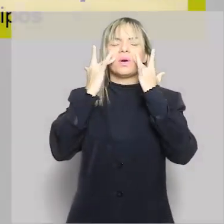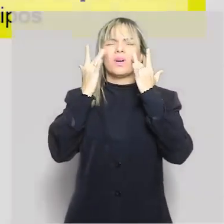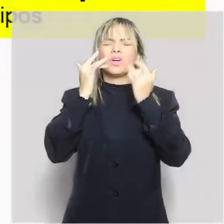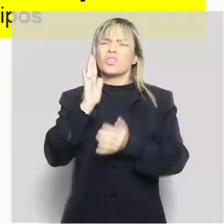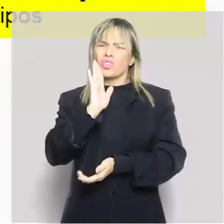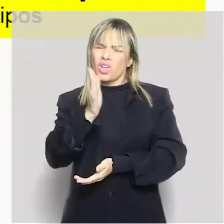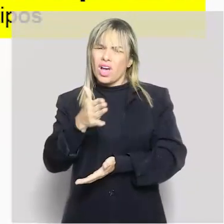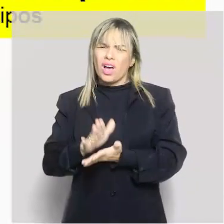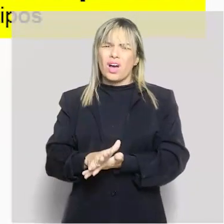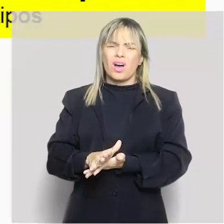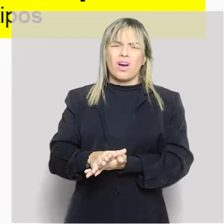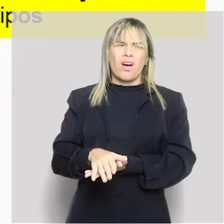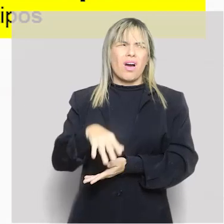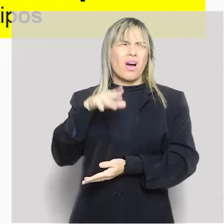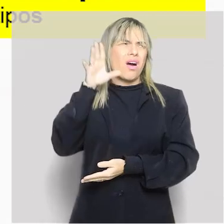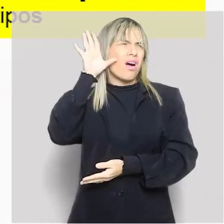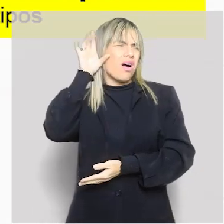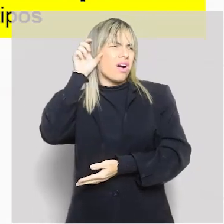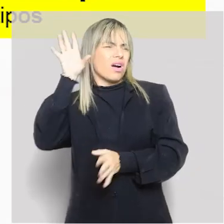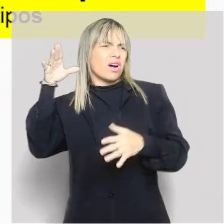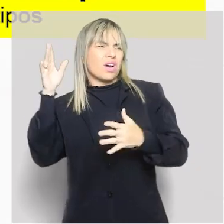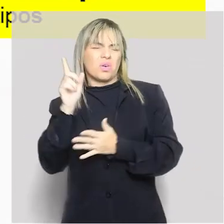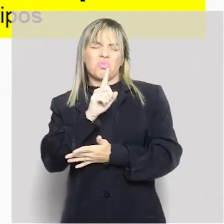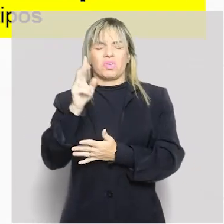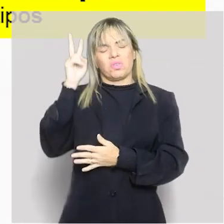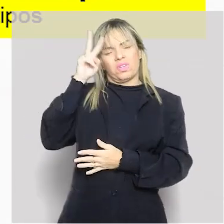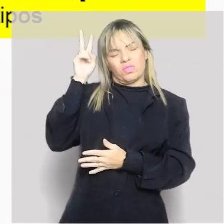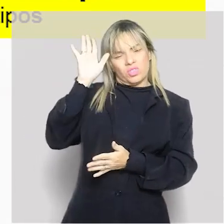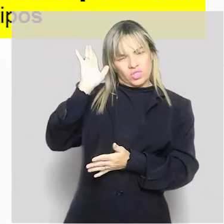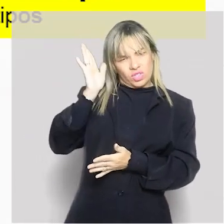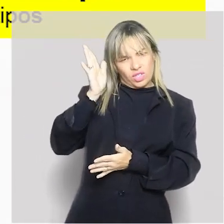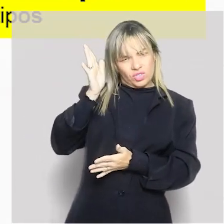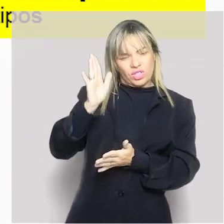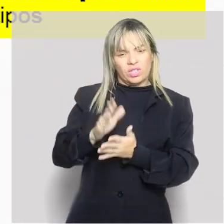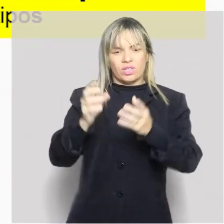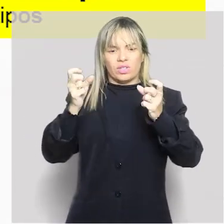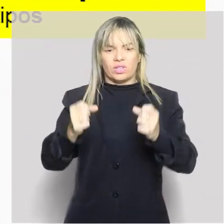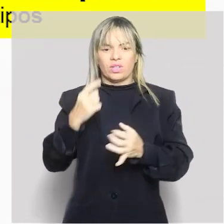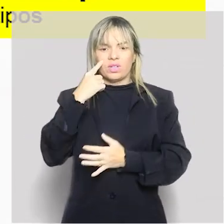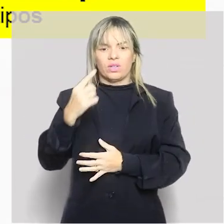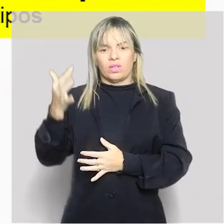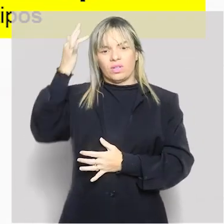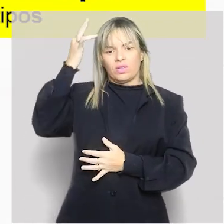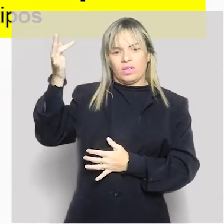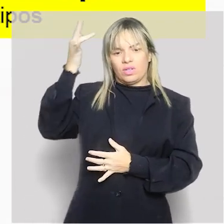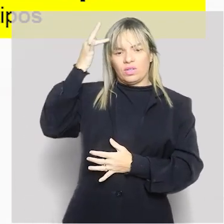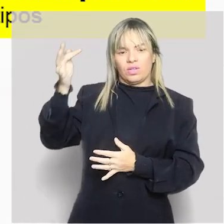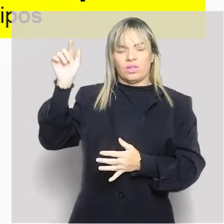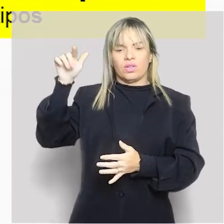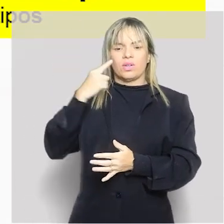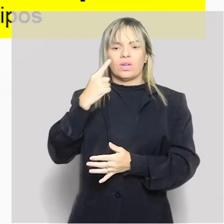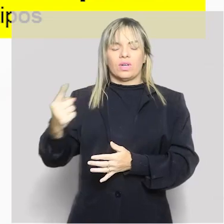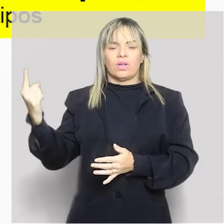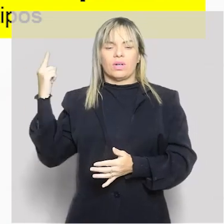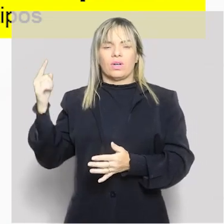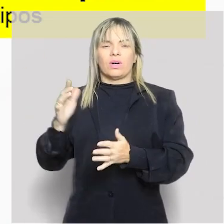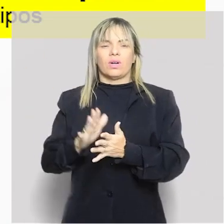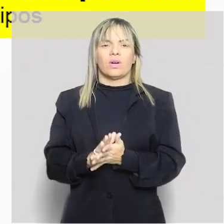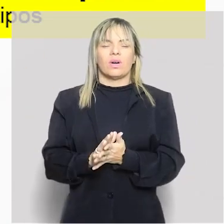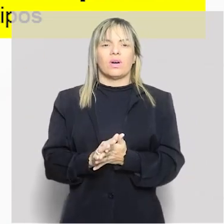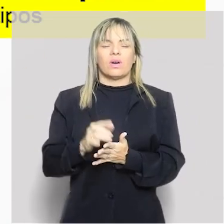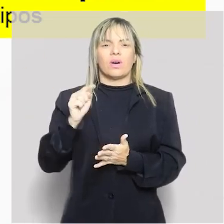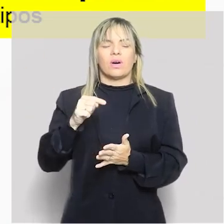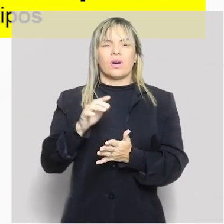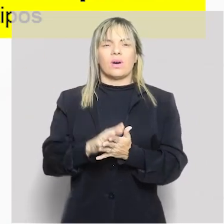ouvi falar, mas eu não lembro direito o que é. A gente chega lá. Um filósofo alemão chamado Hegel, ou Hegel, talvez eu